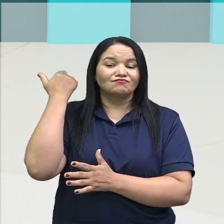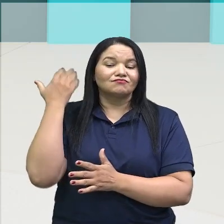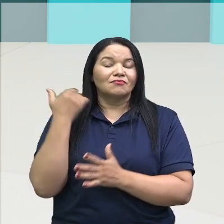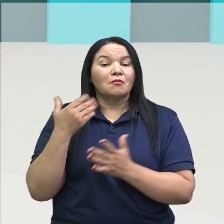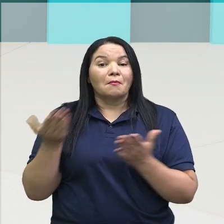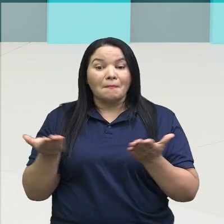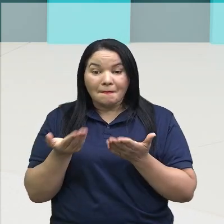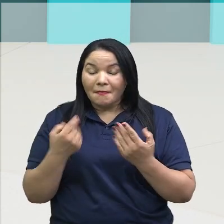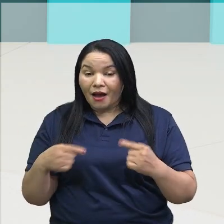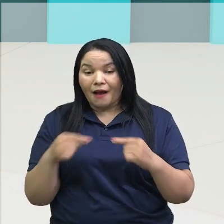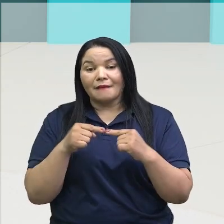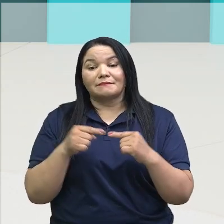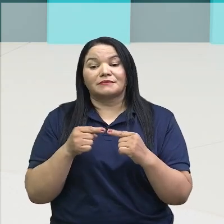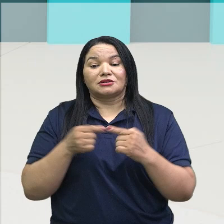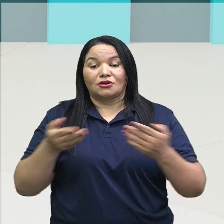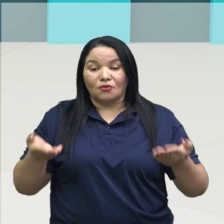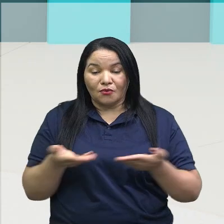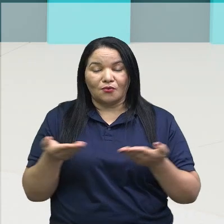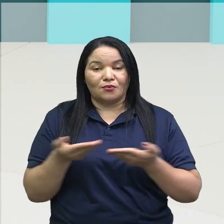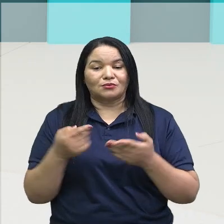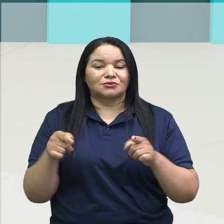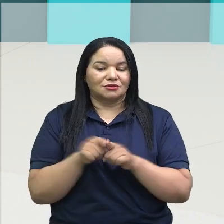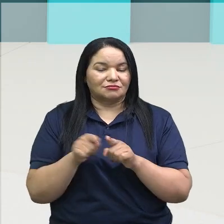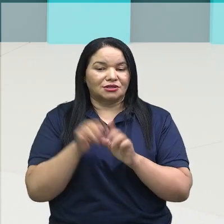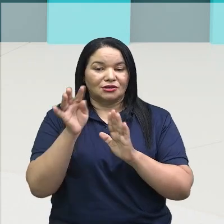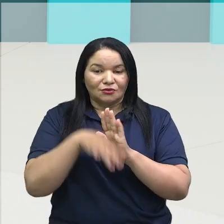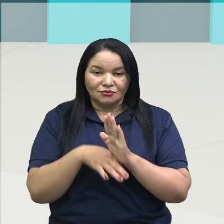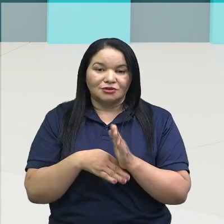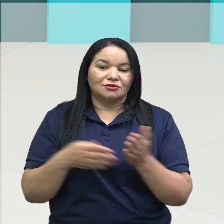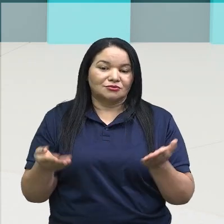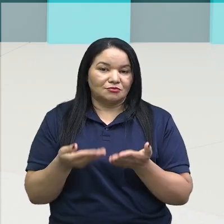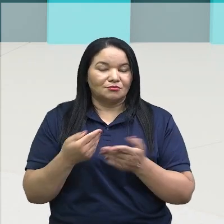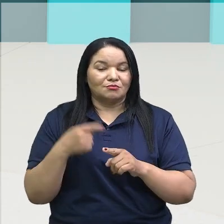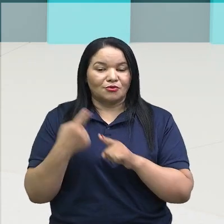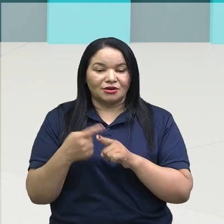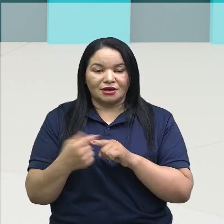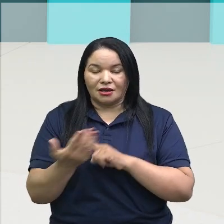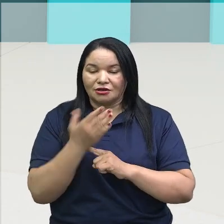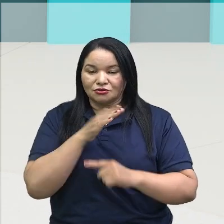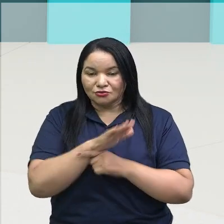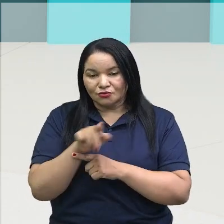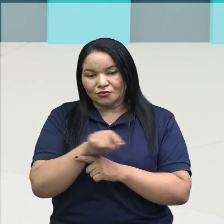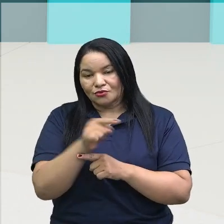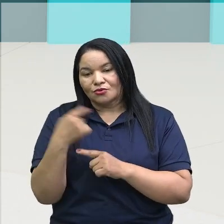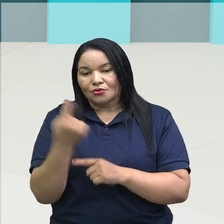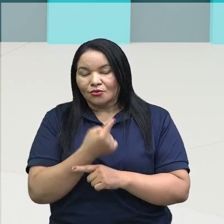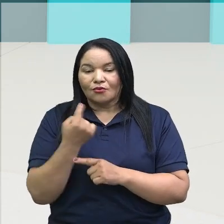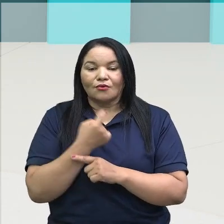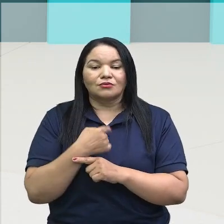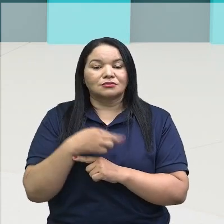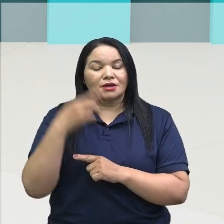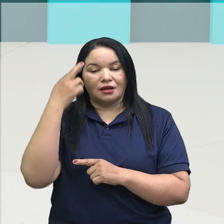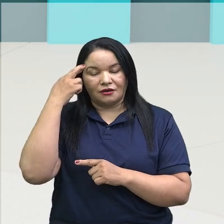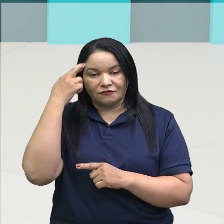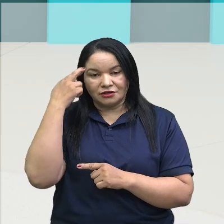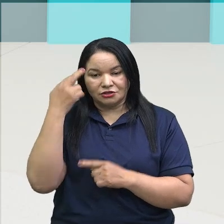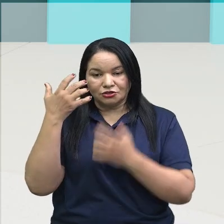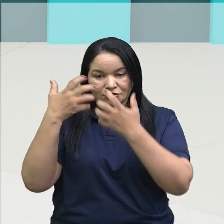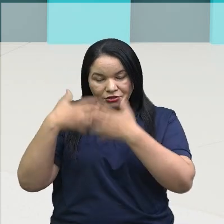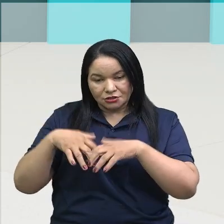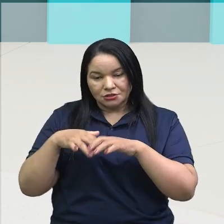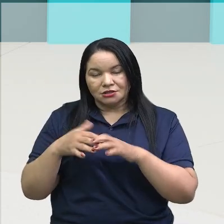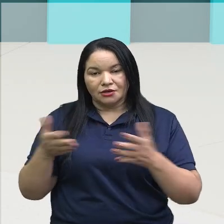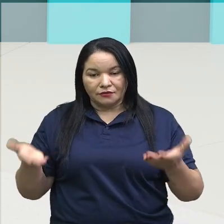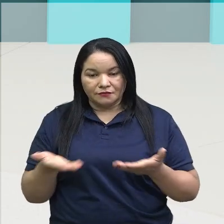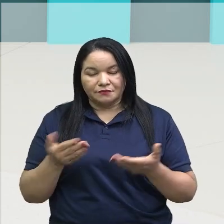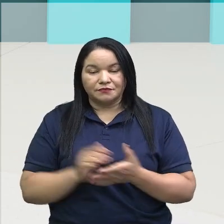mas que se fazem presente, que é um texto atual, porque nos leva a uma reflexão relacionada à atualidade. Ok? Então,